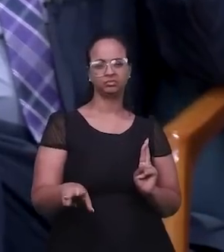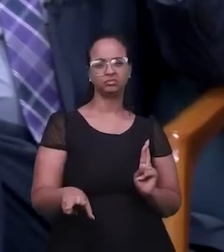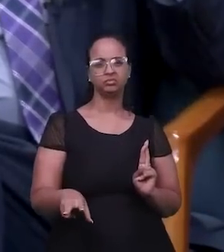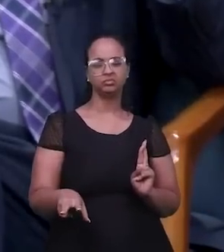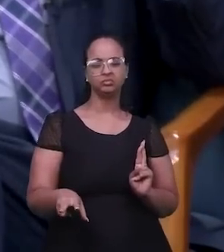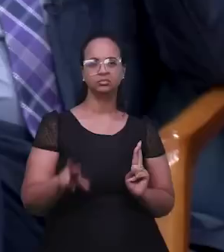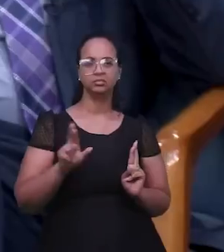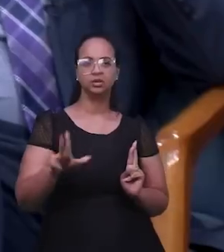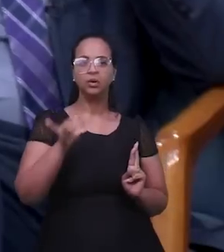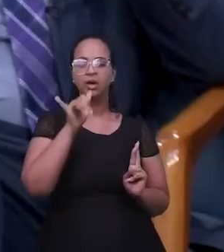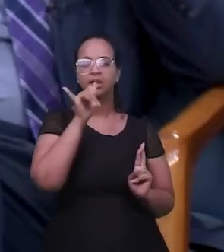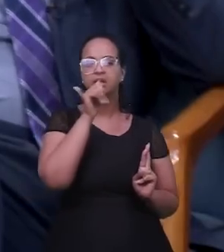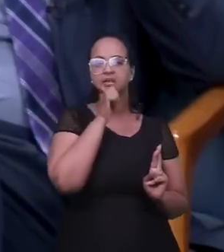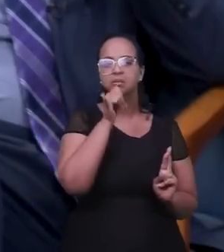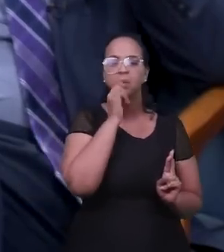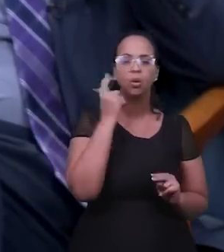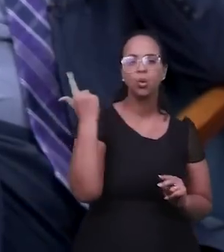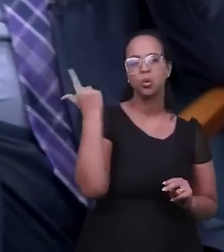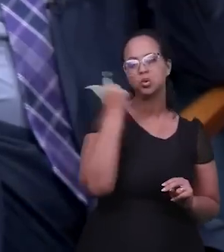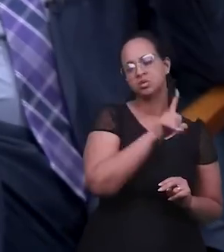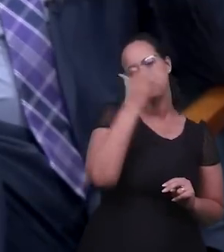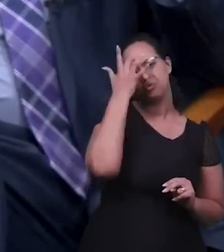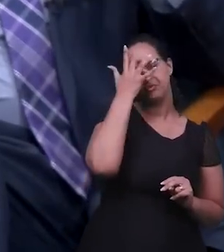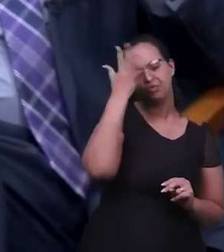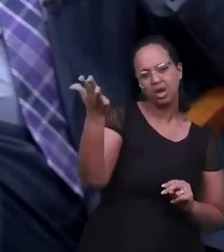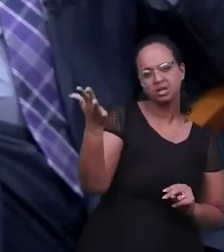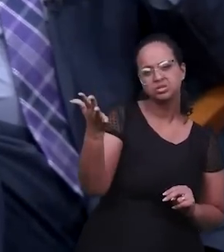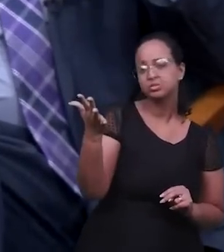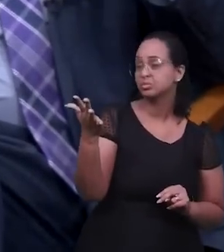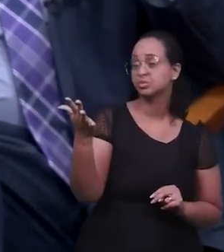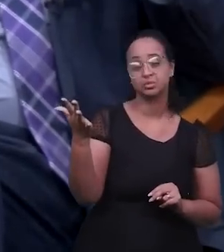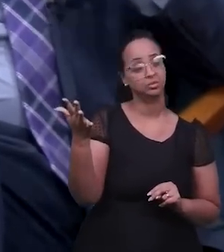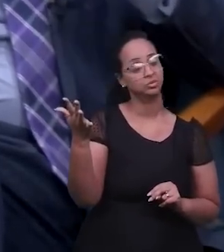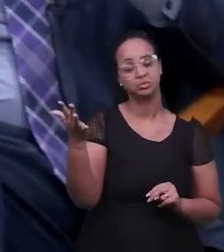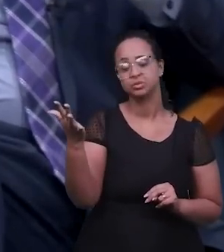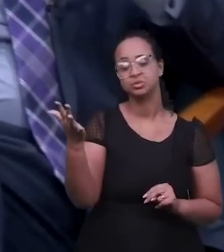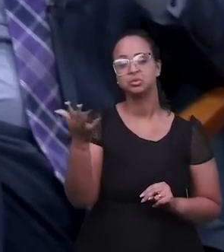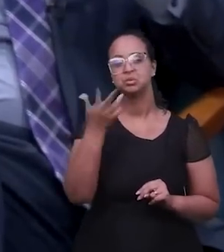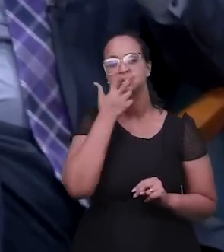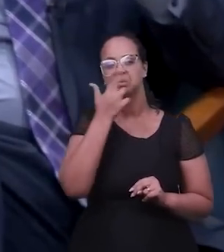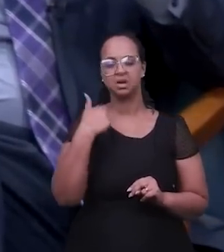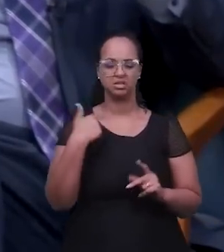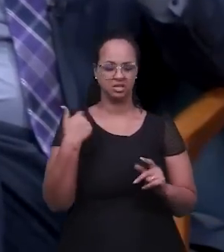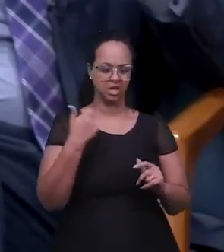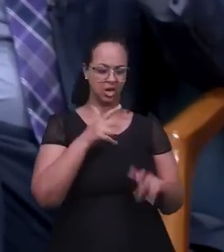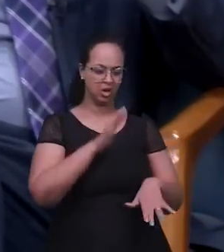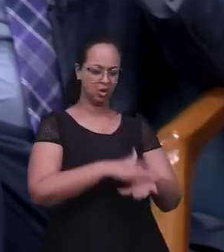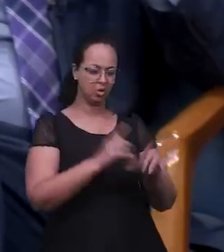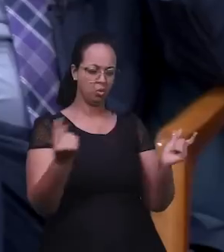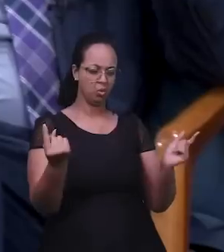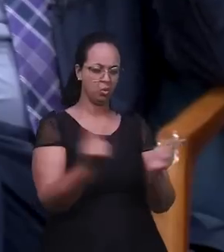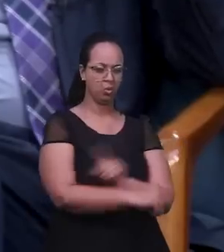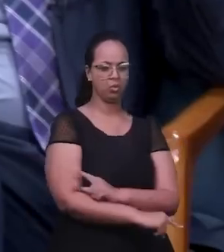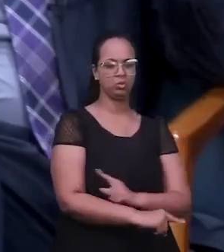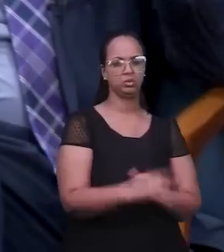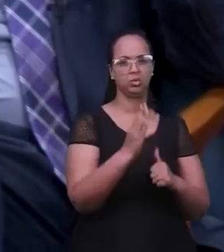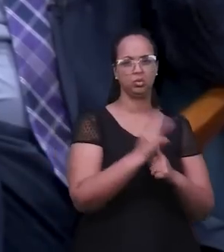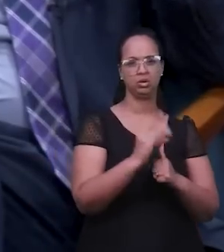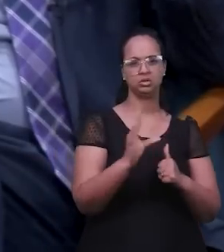não é acadêmico, não é aquilo que você adquire. Não que nós